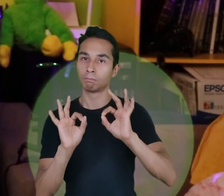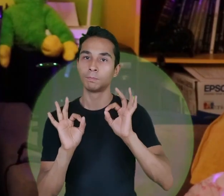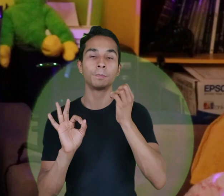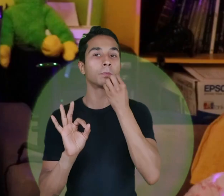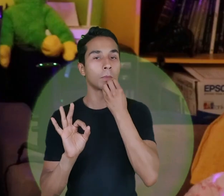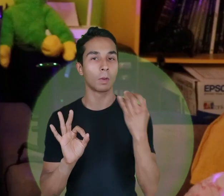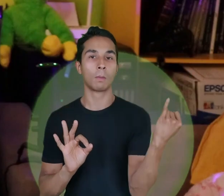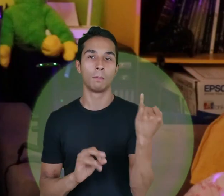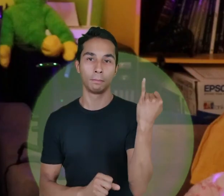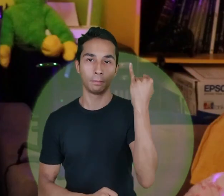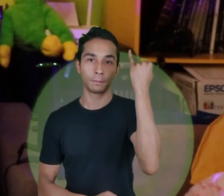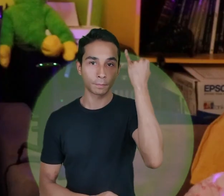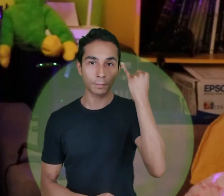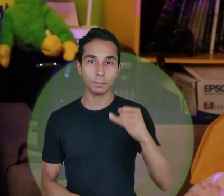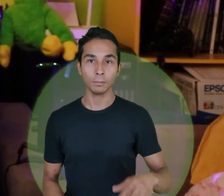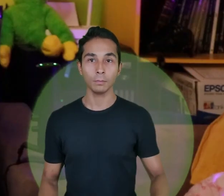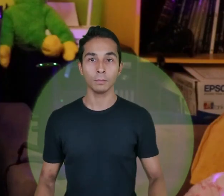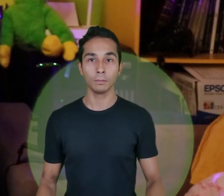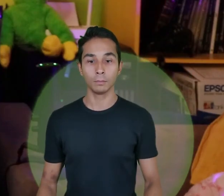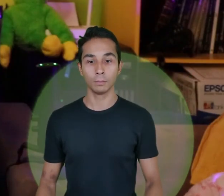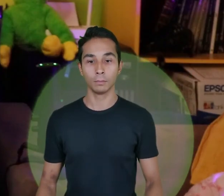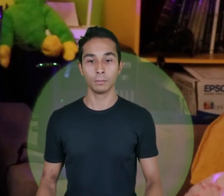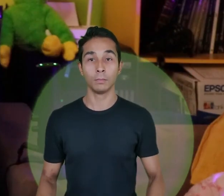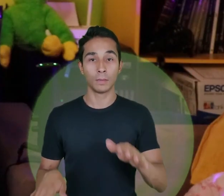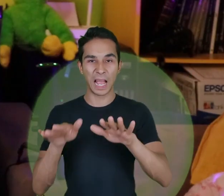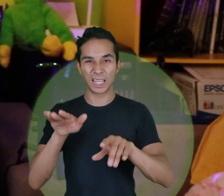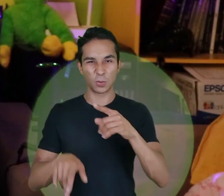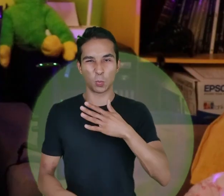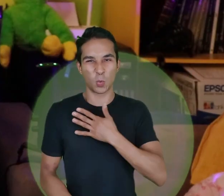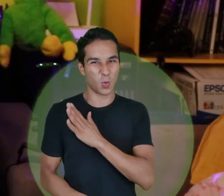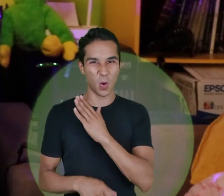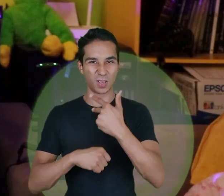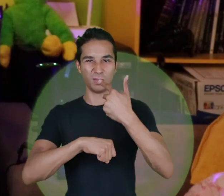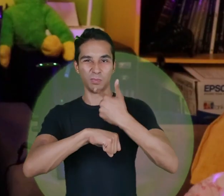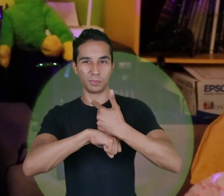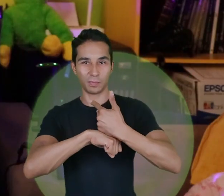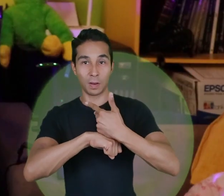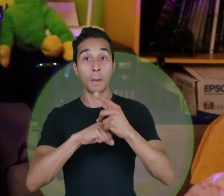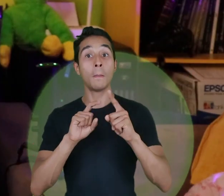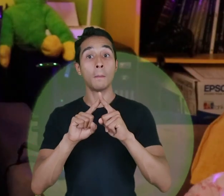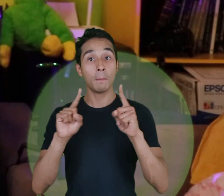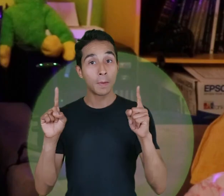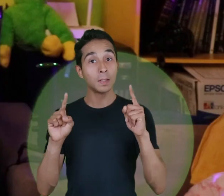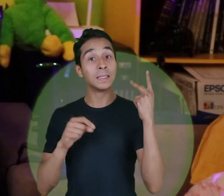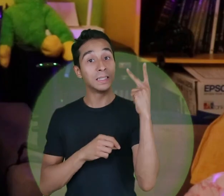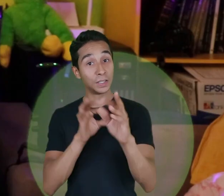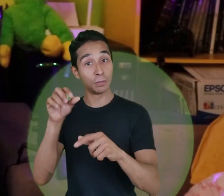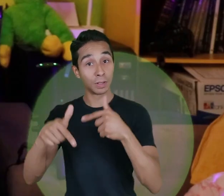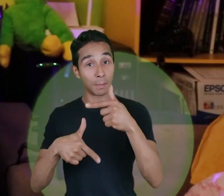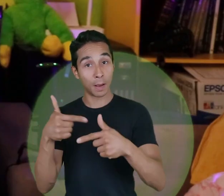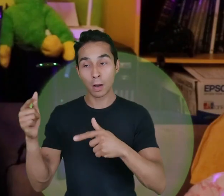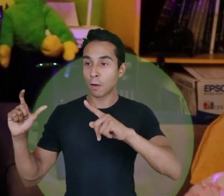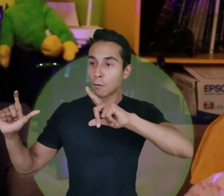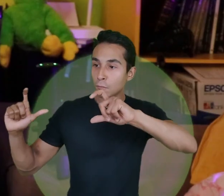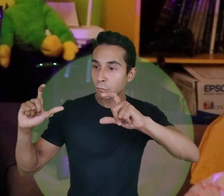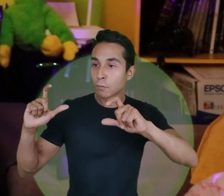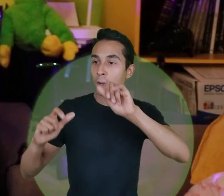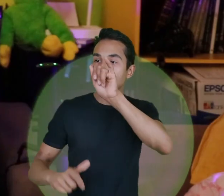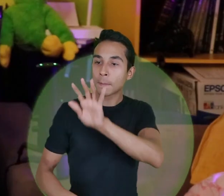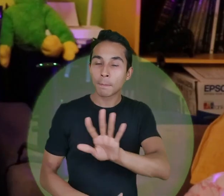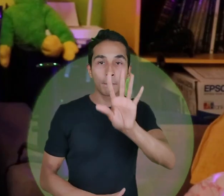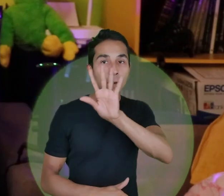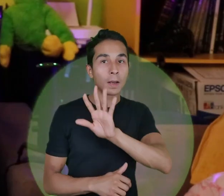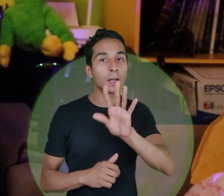investir nisso, né, no seu material, mesmo que não seja o seu foco estar em frente às câmeras, mas você ter, tipo, materiais do seu portfólio, coisas que